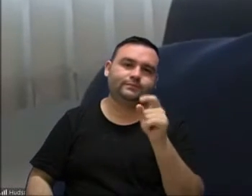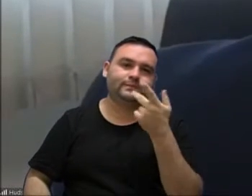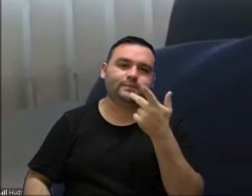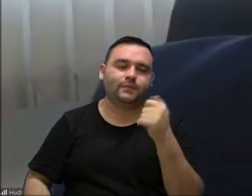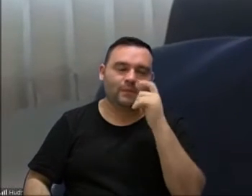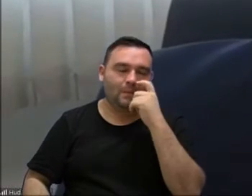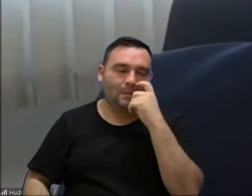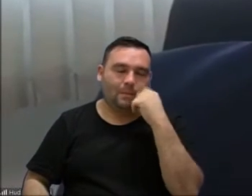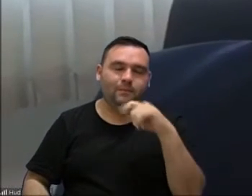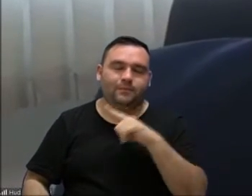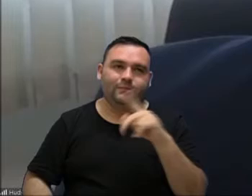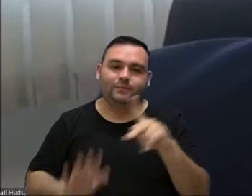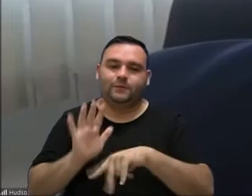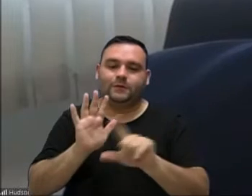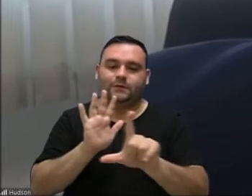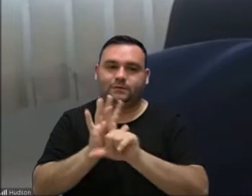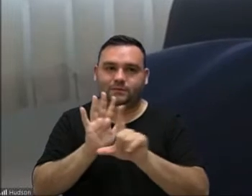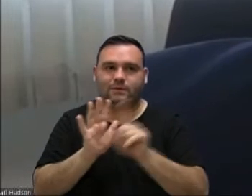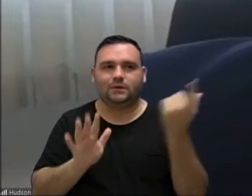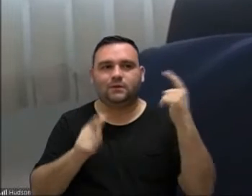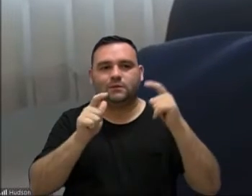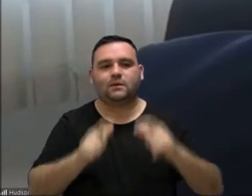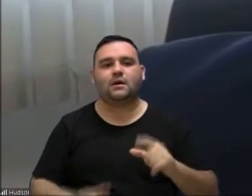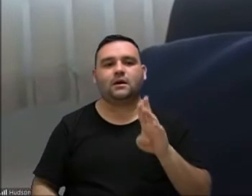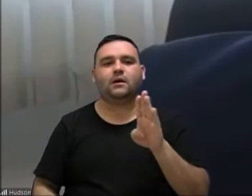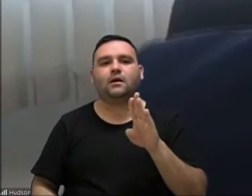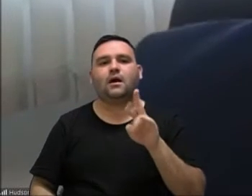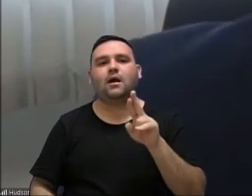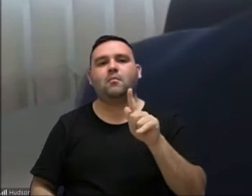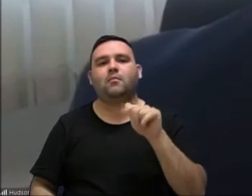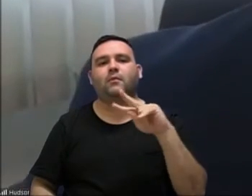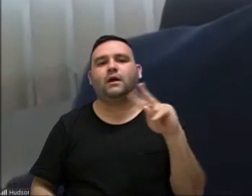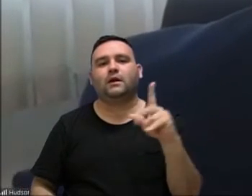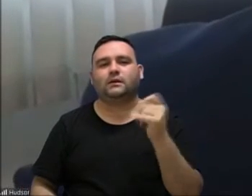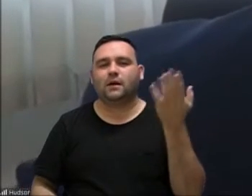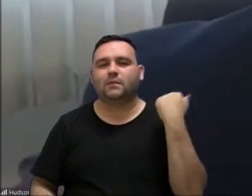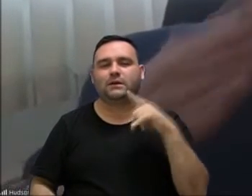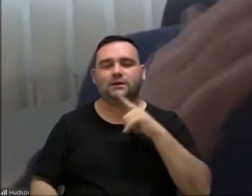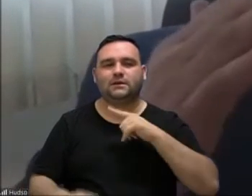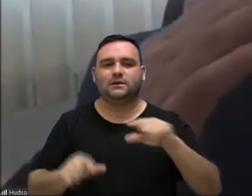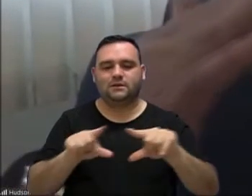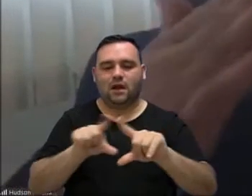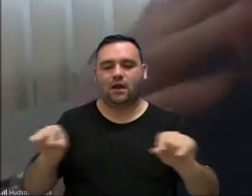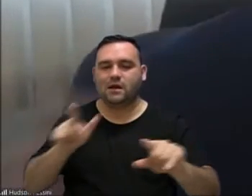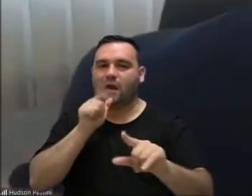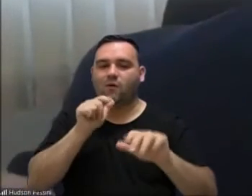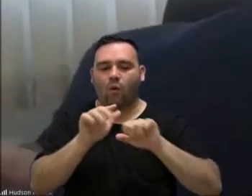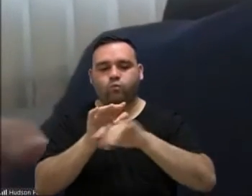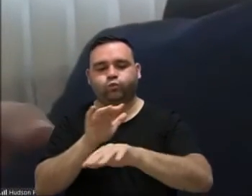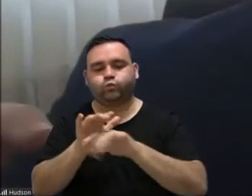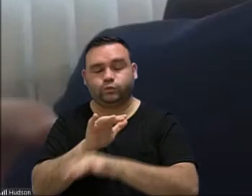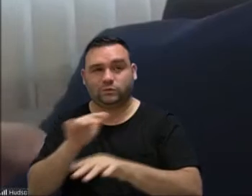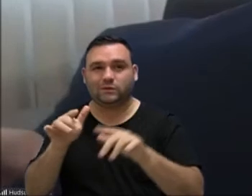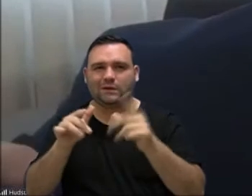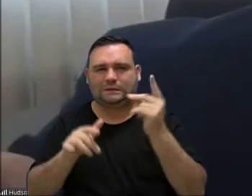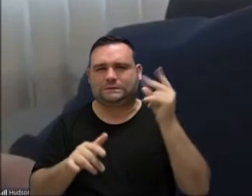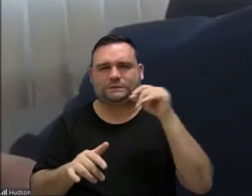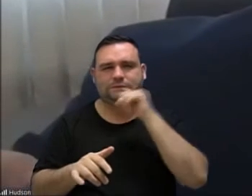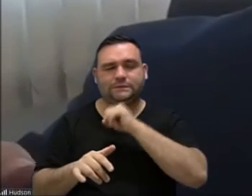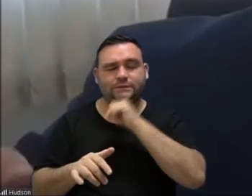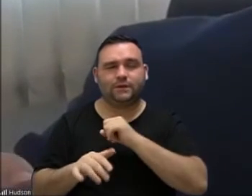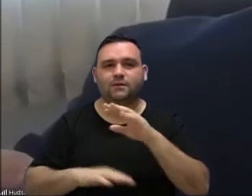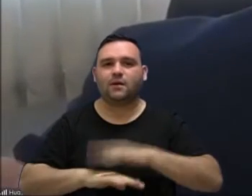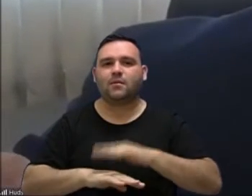o senhor fez esse projeto de lei lá na Braguinha lá tinha os bueiros os bueiros que eles são eram antigos